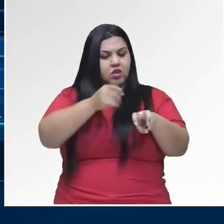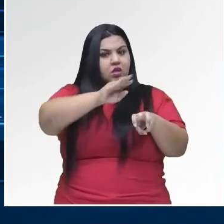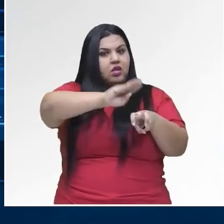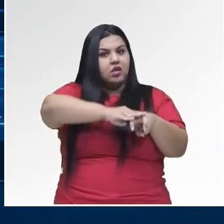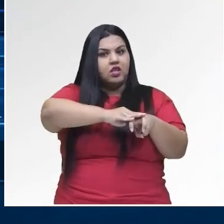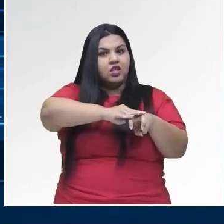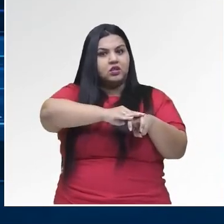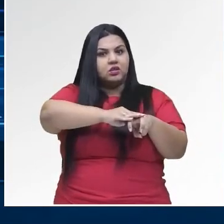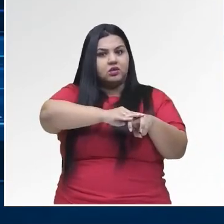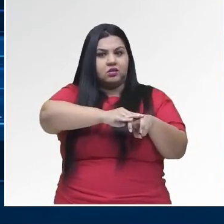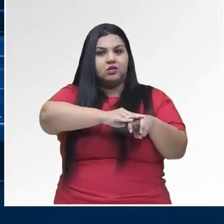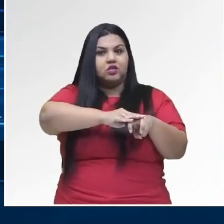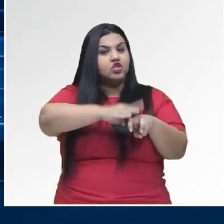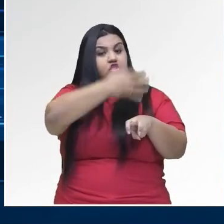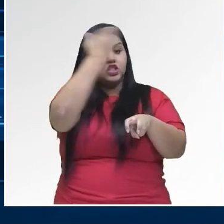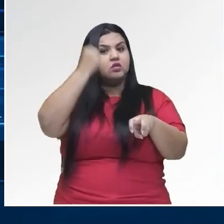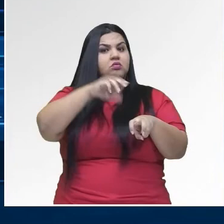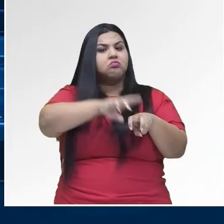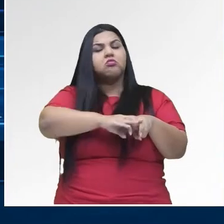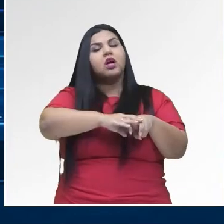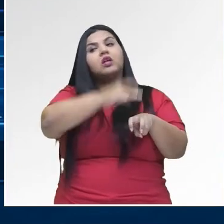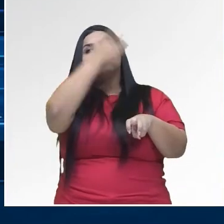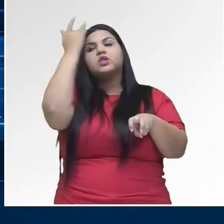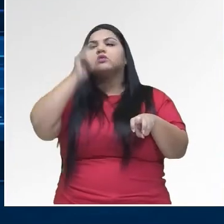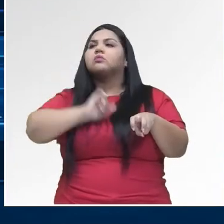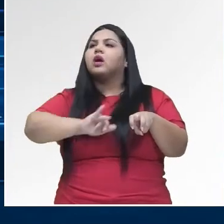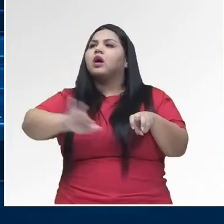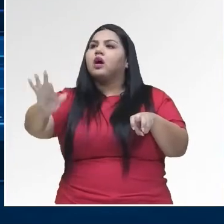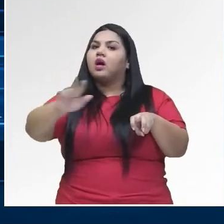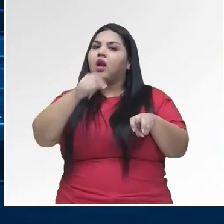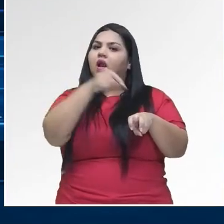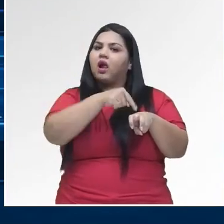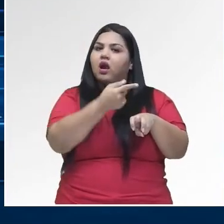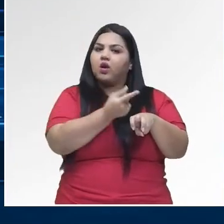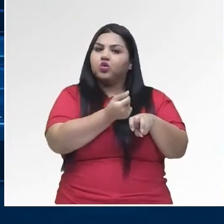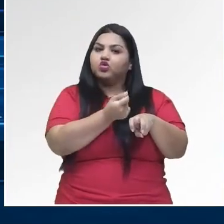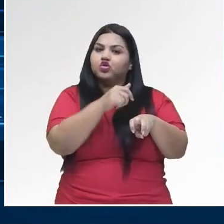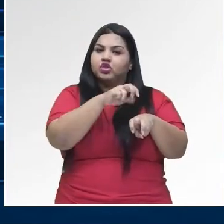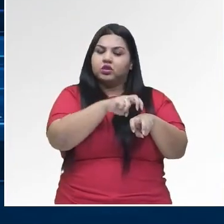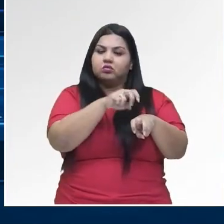E de repente, todo mundo sai e fica lá a carteira com dinheiro na mesa.